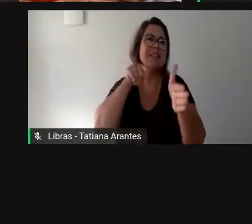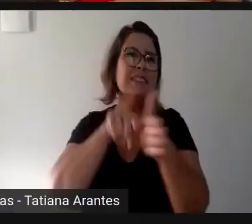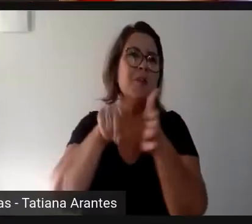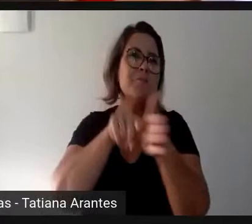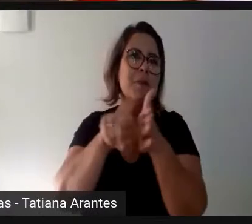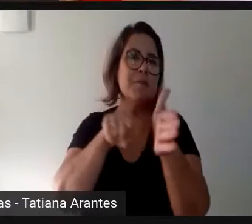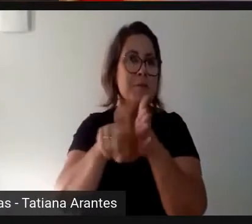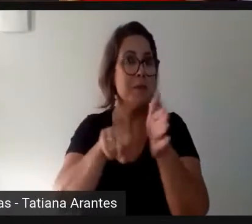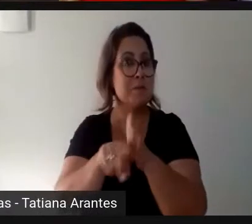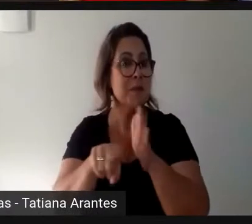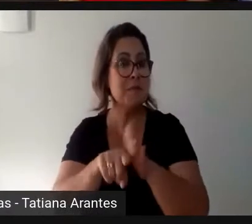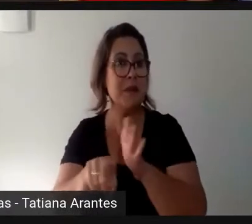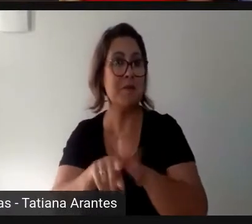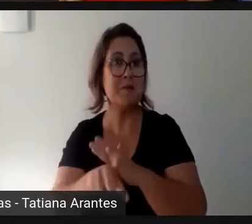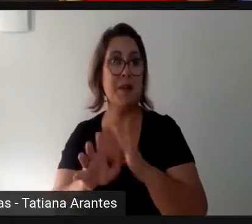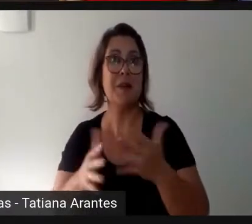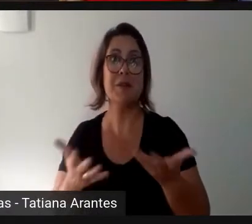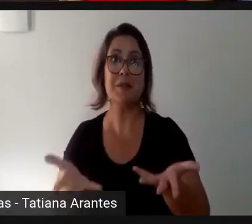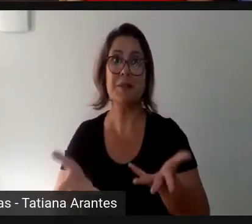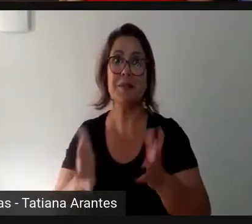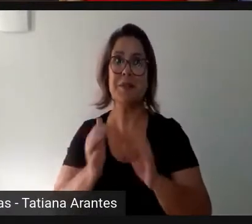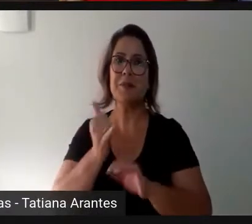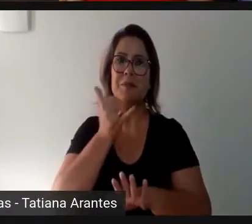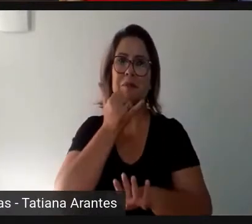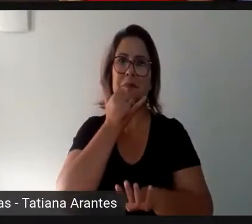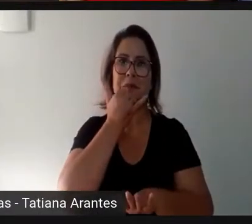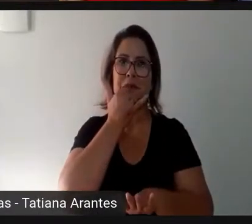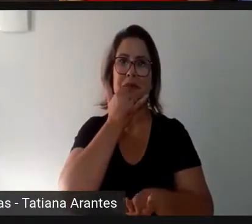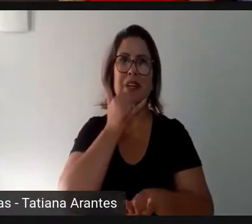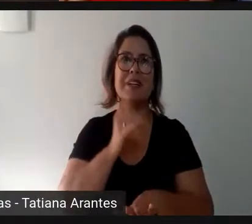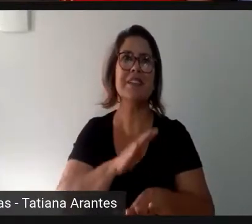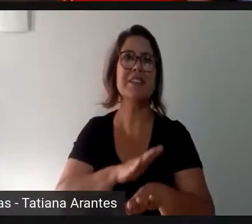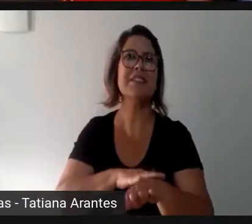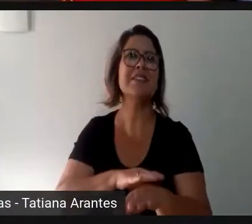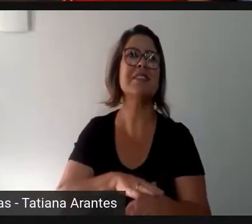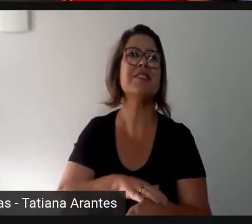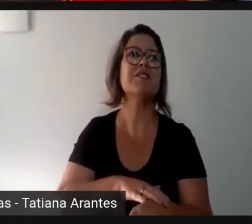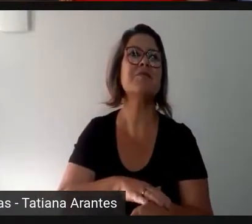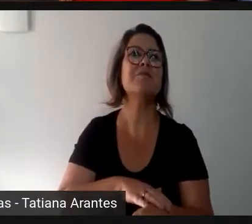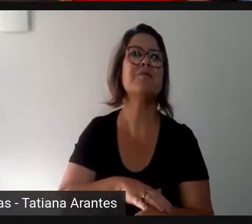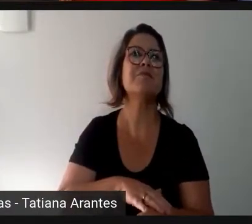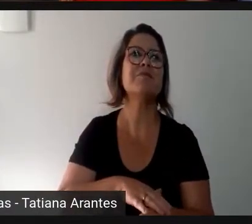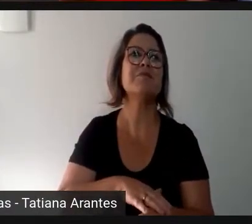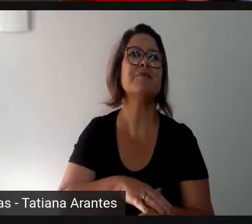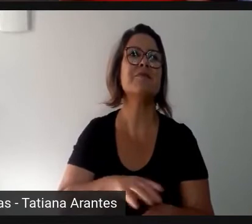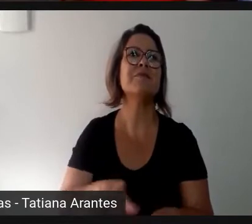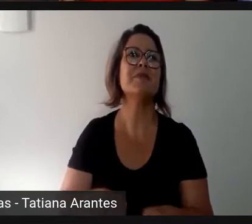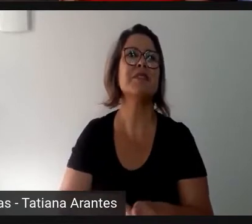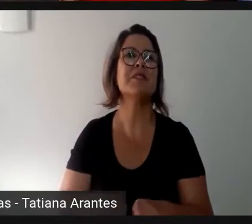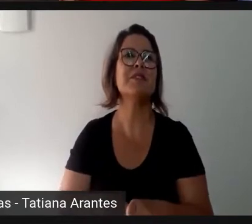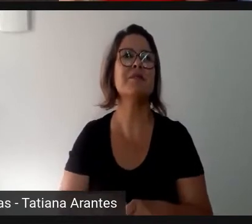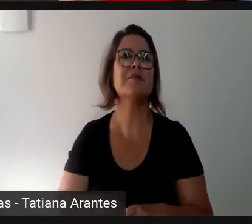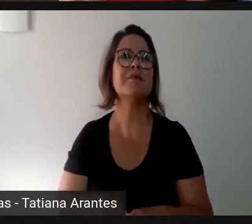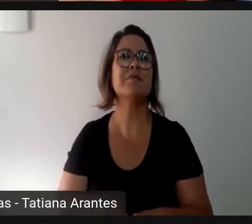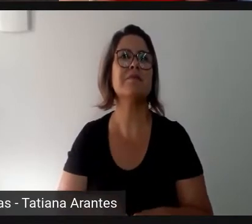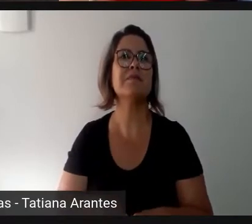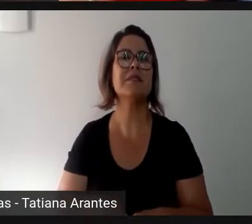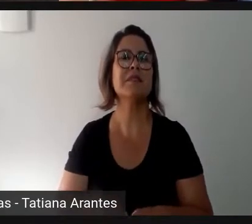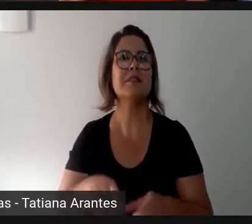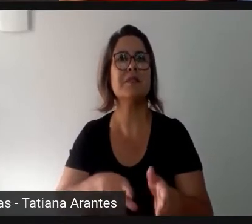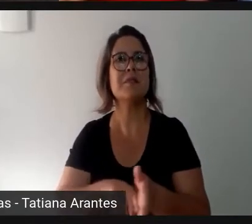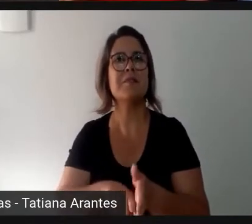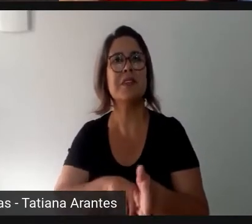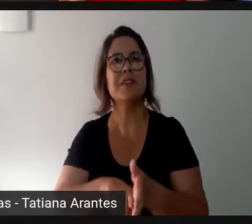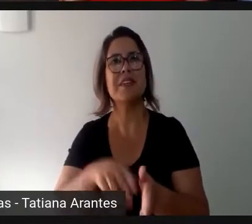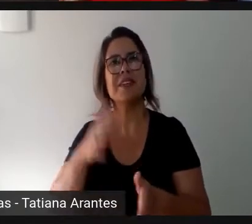mas eu sei que vocês e vou ter que livrá-los, mesmo porque os nossos espectadores não aguentam ficar vendo a